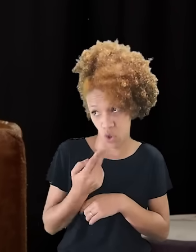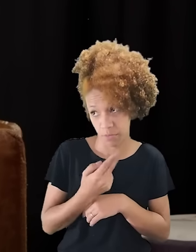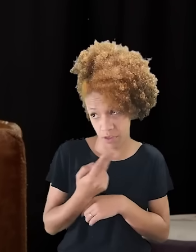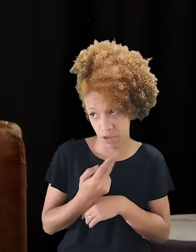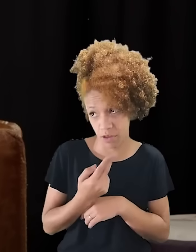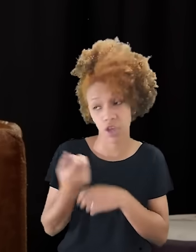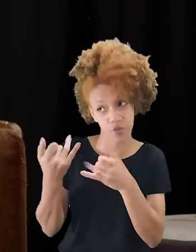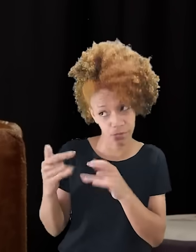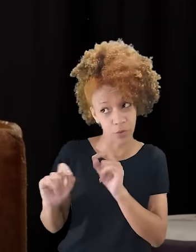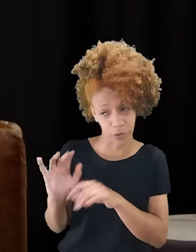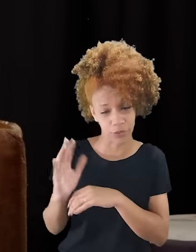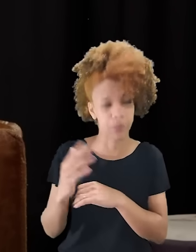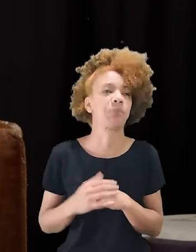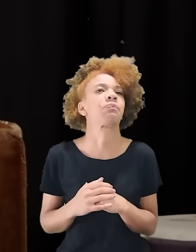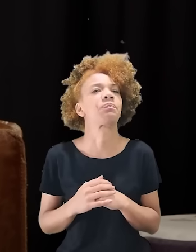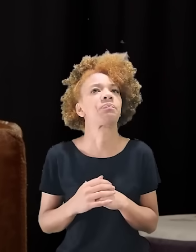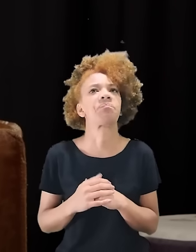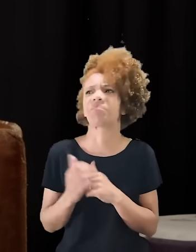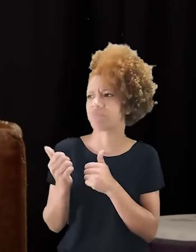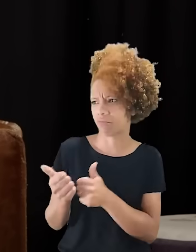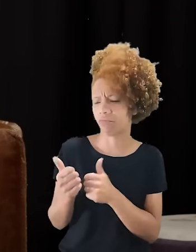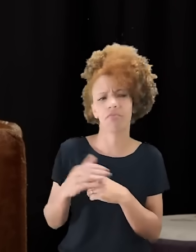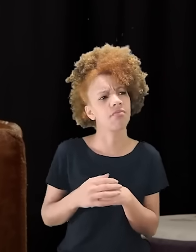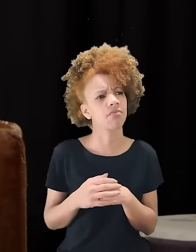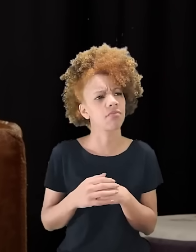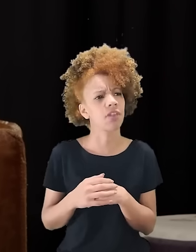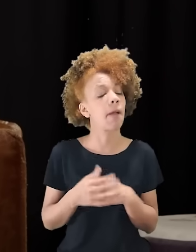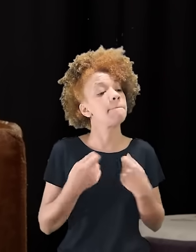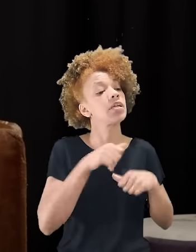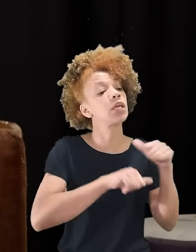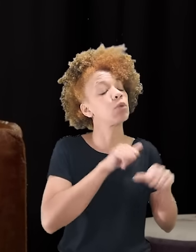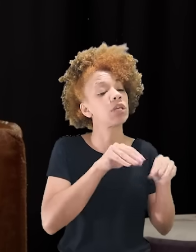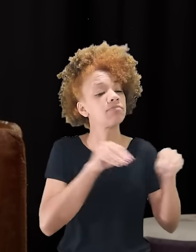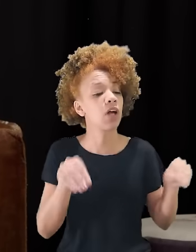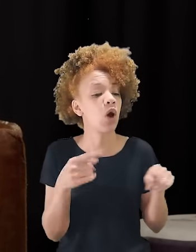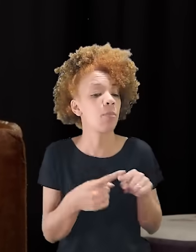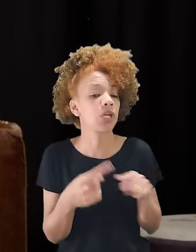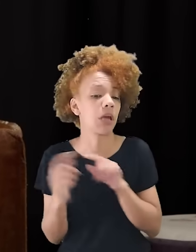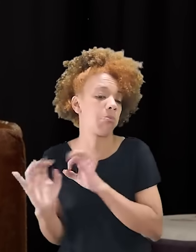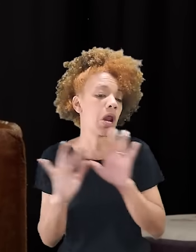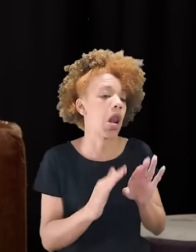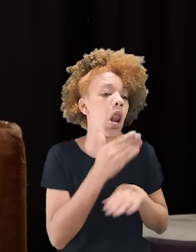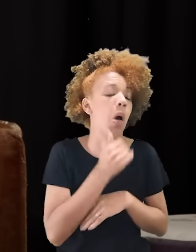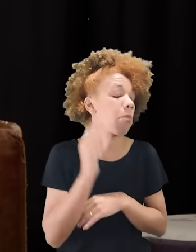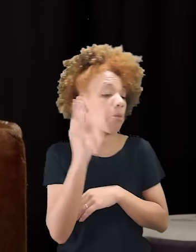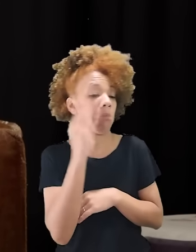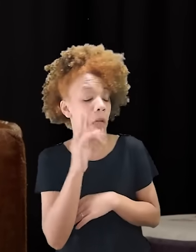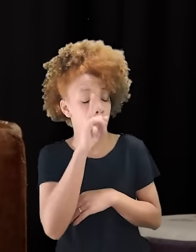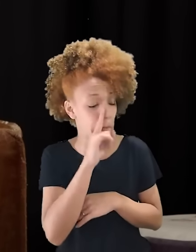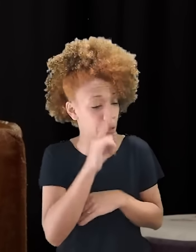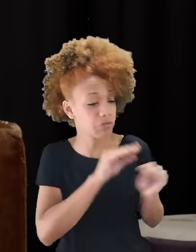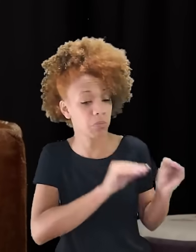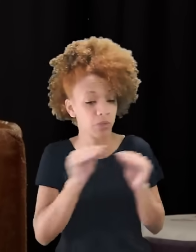nome entendeu que eu vou te explicar o que que aconteceu beleza aí o cara falou assim não a gente vai ter que mudar vocês de lugar porque tá entrando muito homem bêbado é